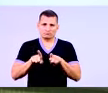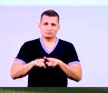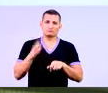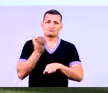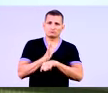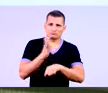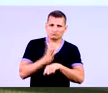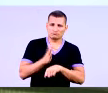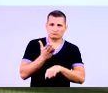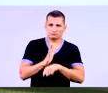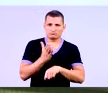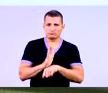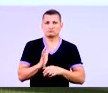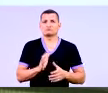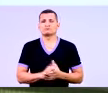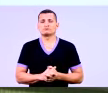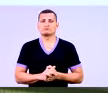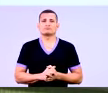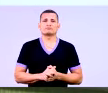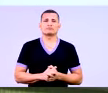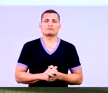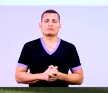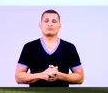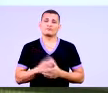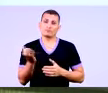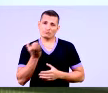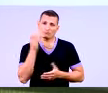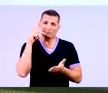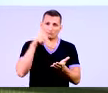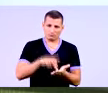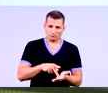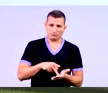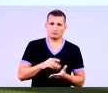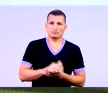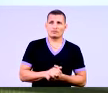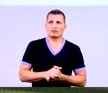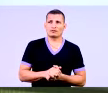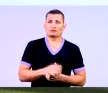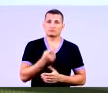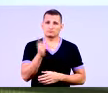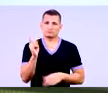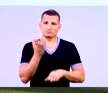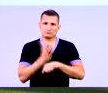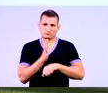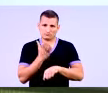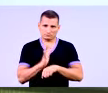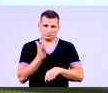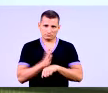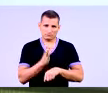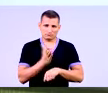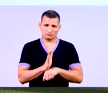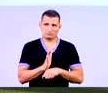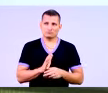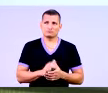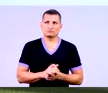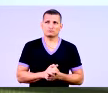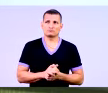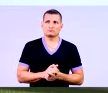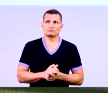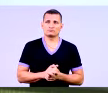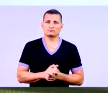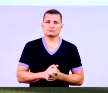a resolução dos exercícios então o que a gente quer na verdade é que vocês é treinem treinem essa é